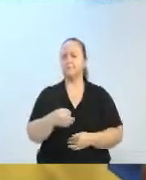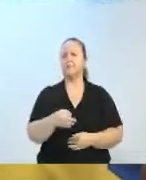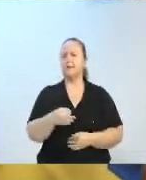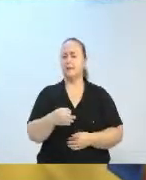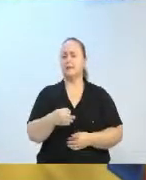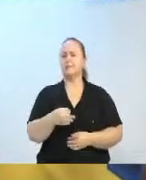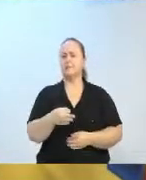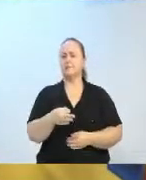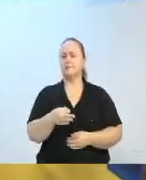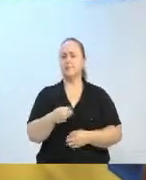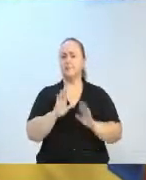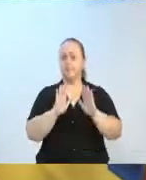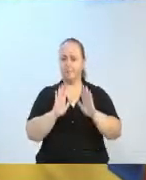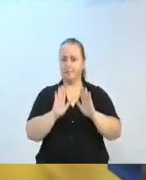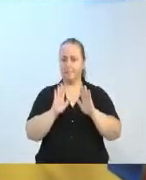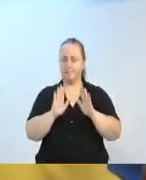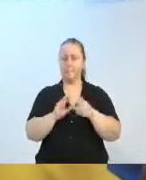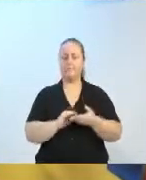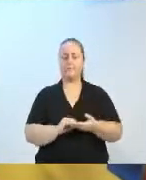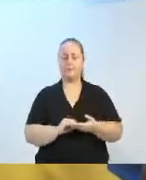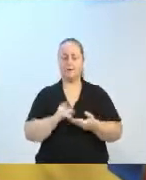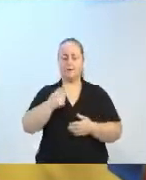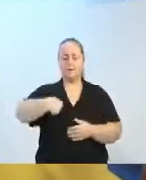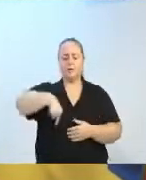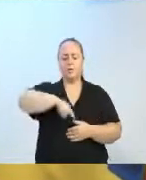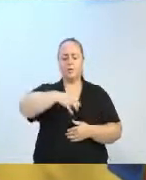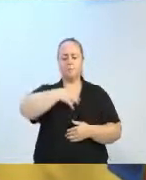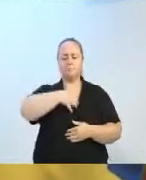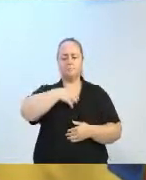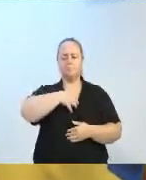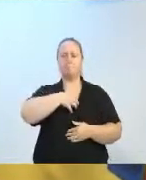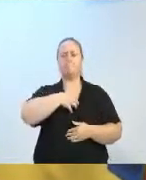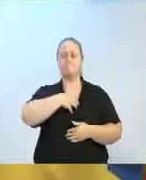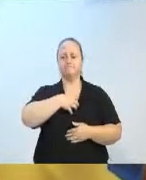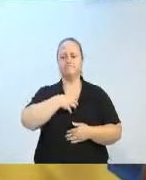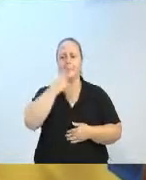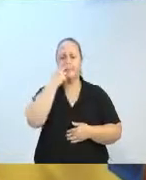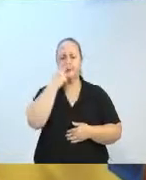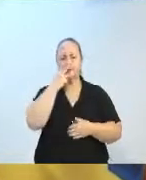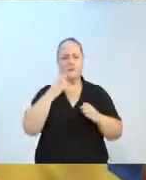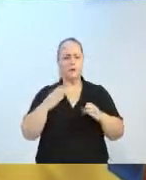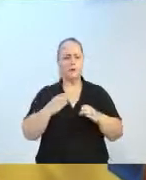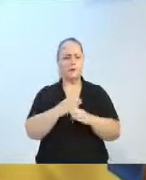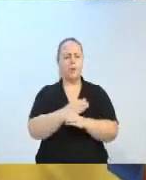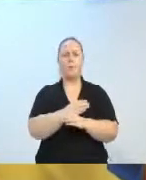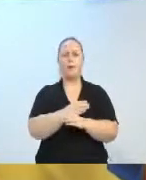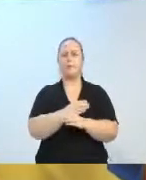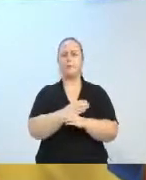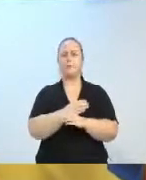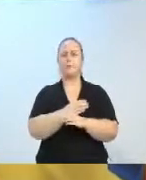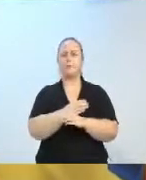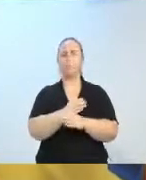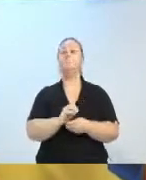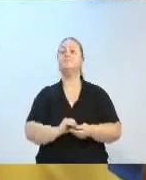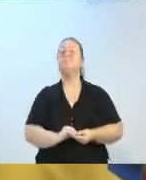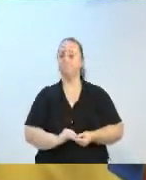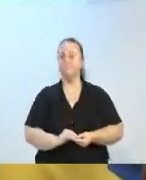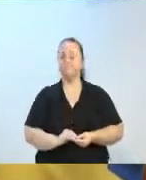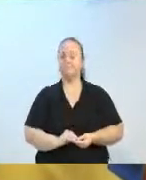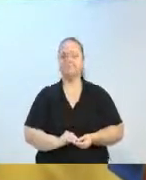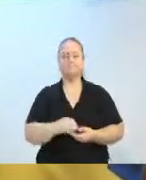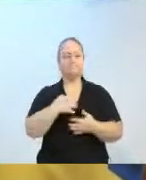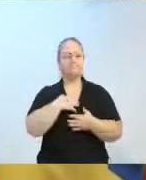se de um lado nós nos sentimos realizados, se nós nos sentimos com a sensação de